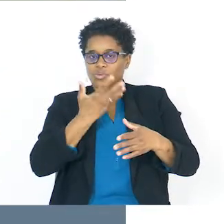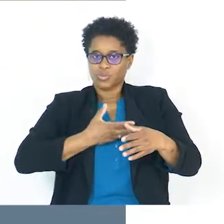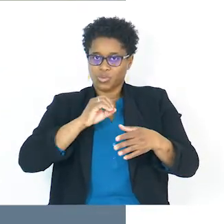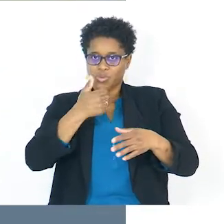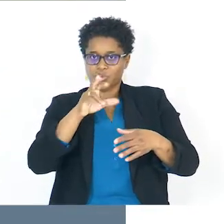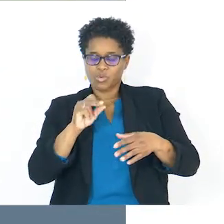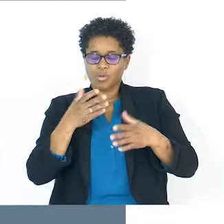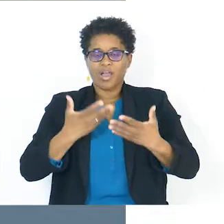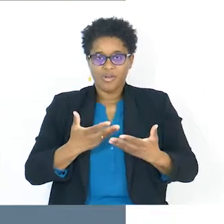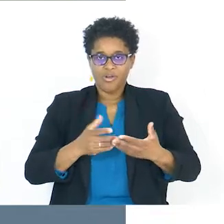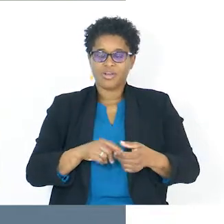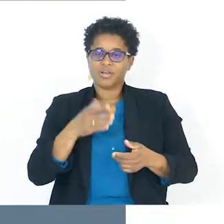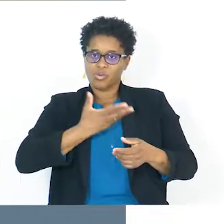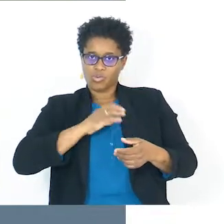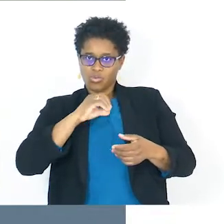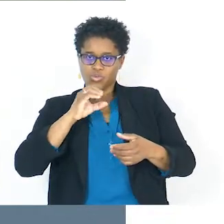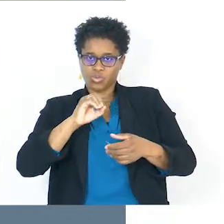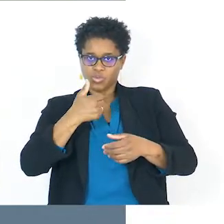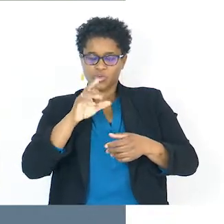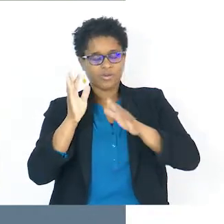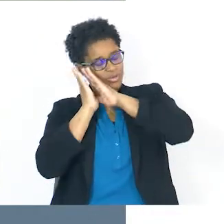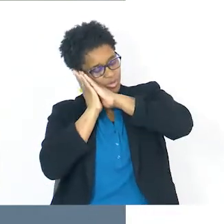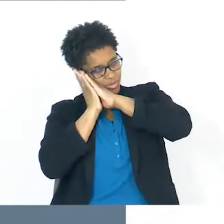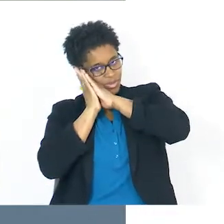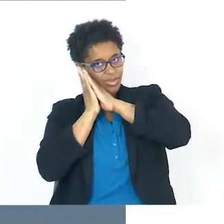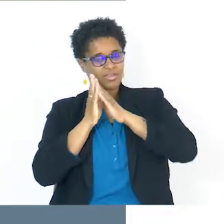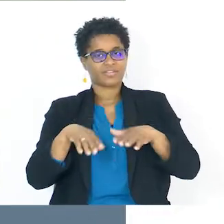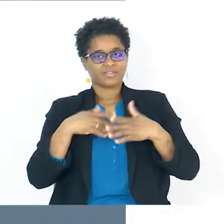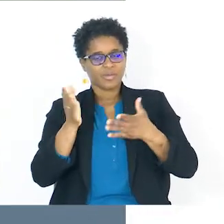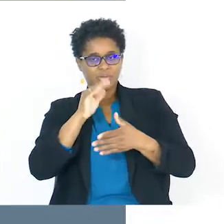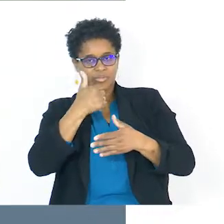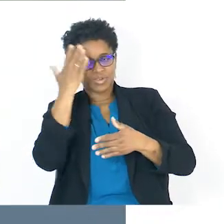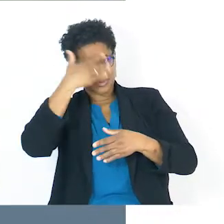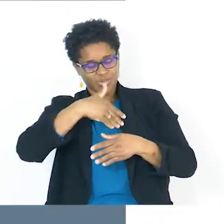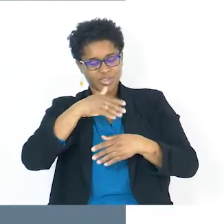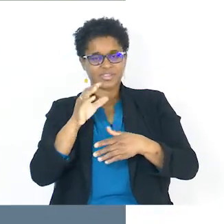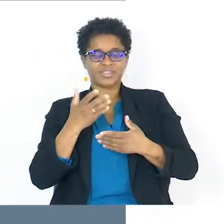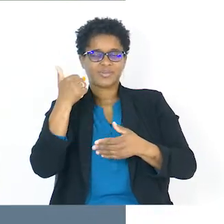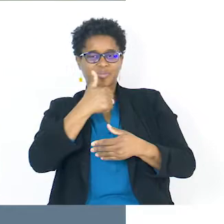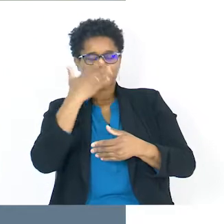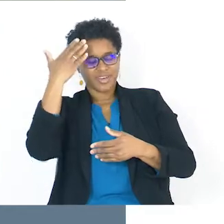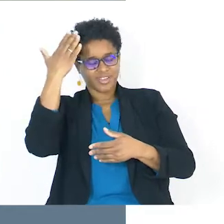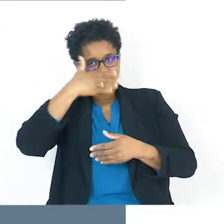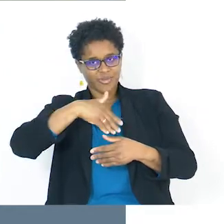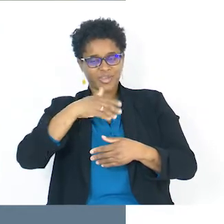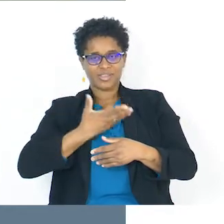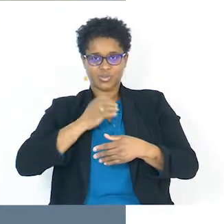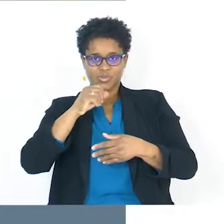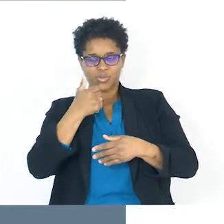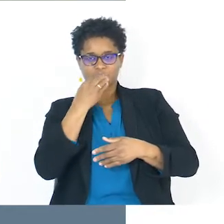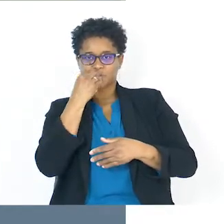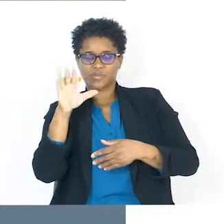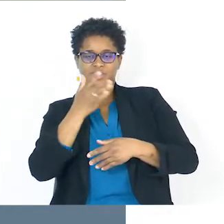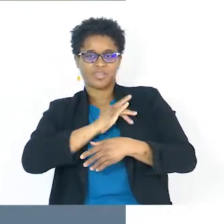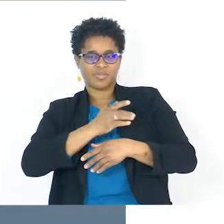no dobro. Agora, o dobro vai dormir. Vamos dar boa noite pro dobro? Boa noite, dobro!